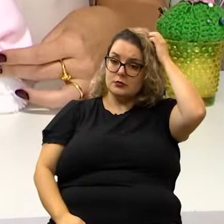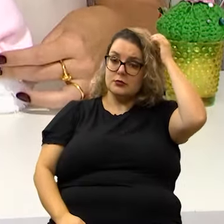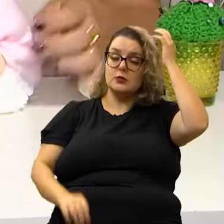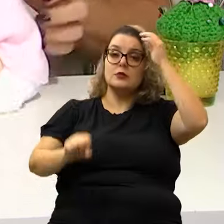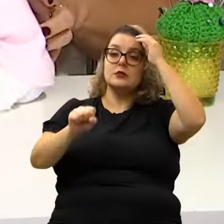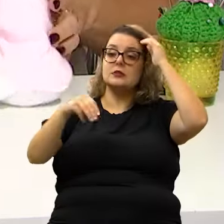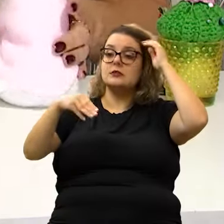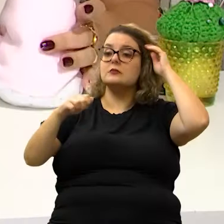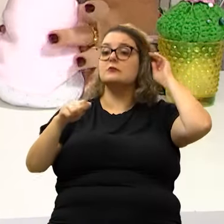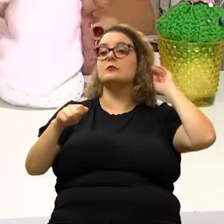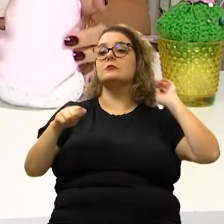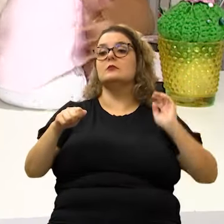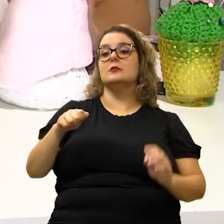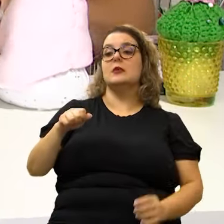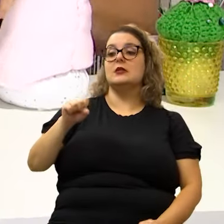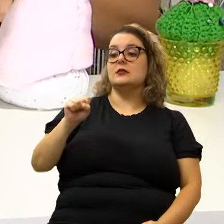Smurf.